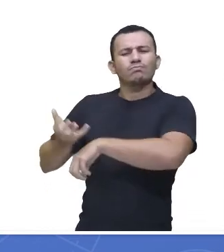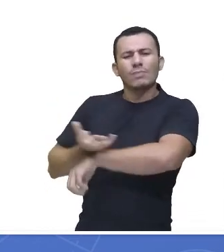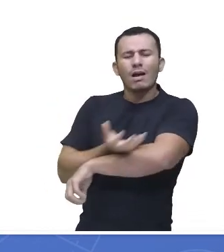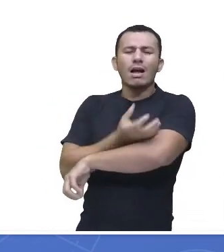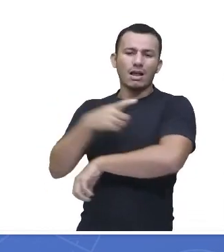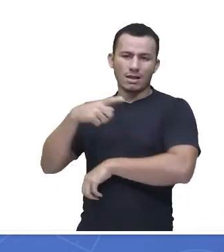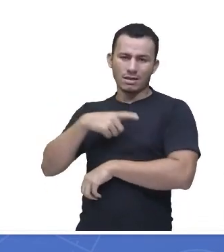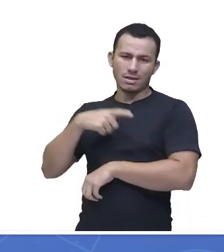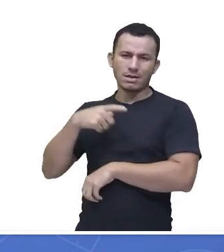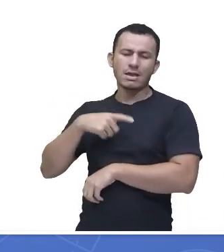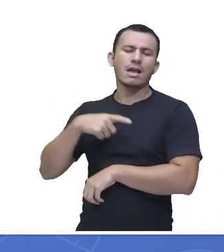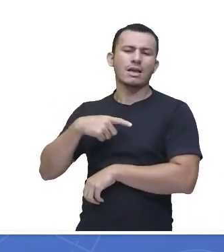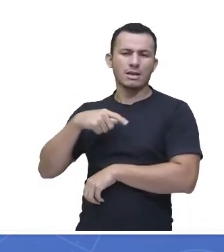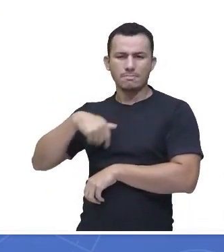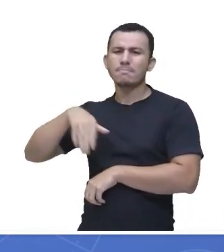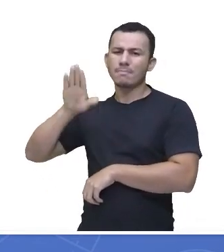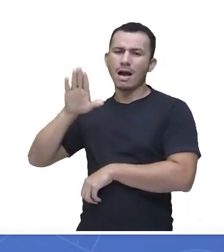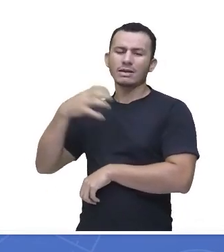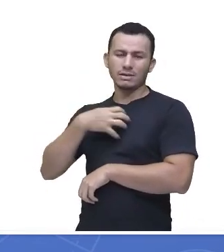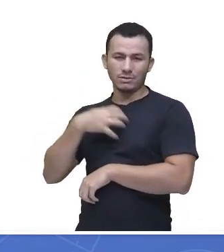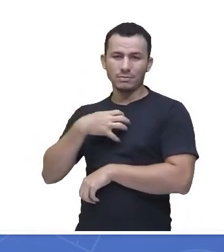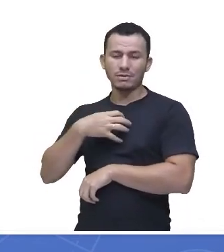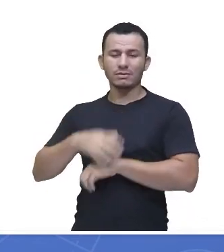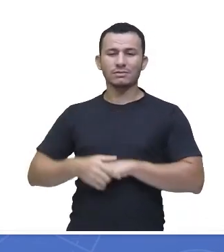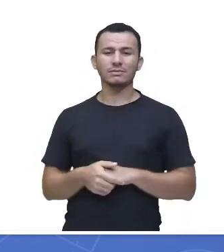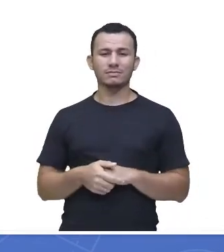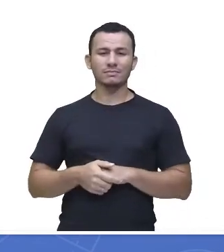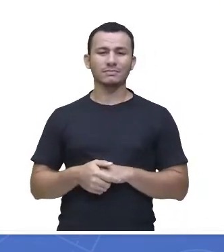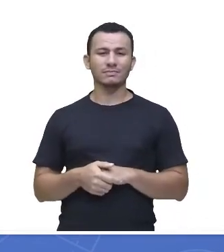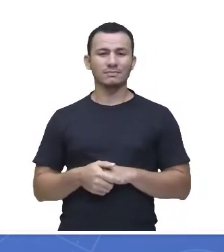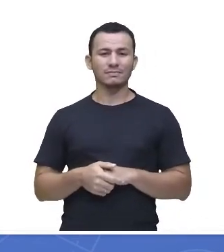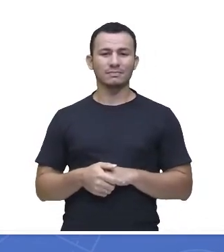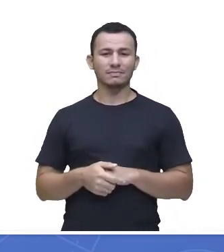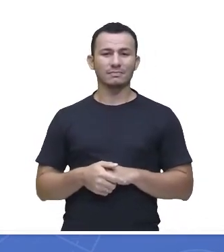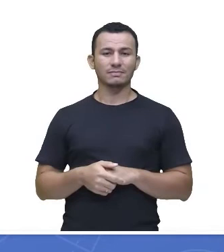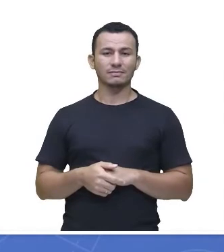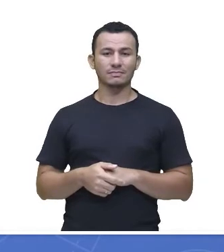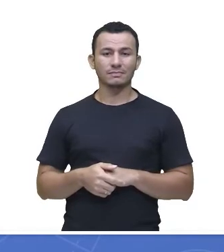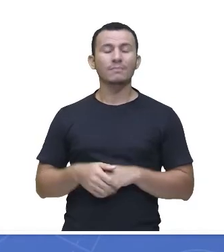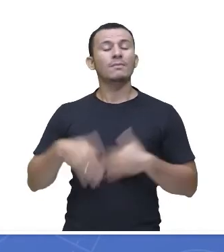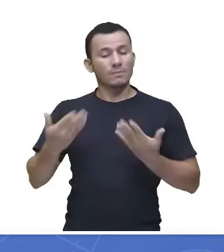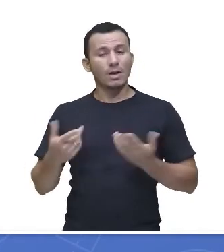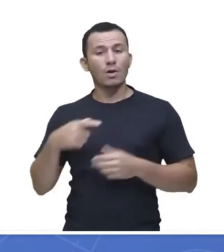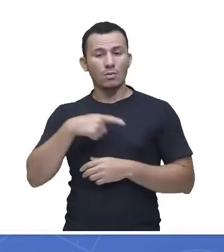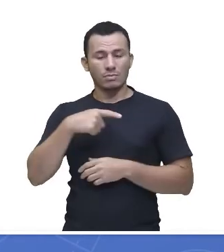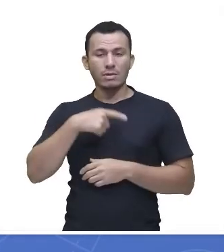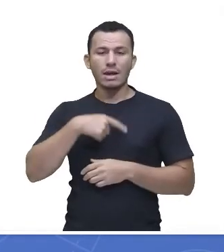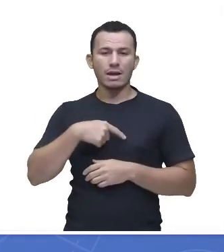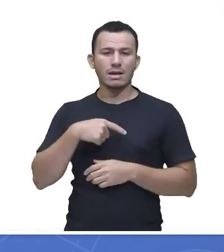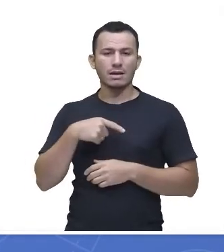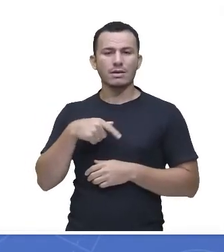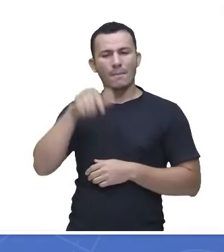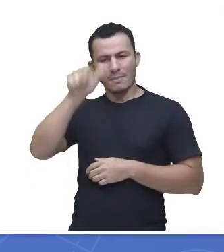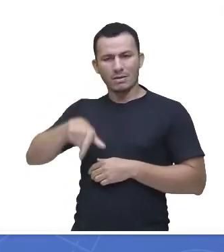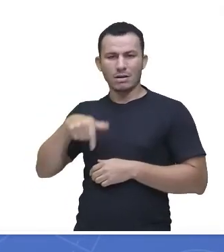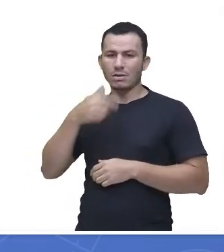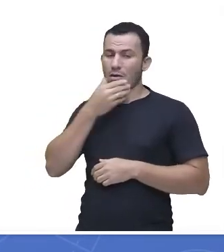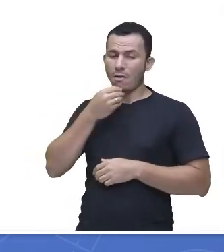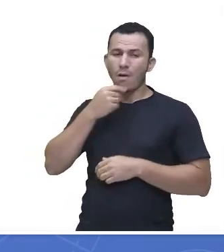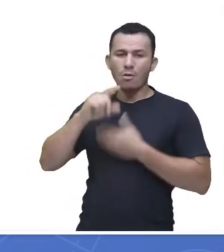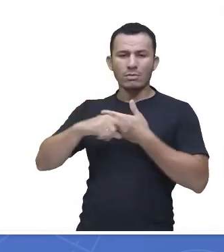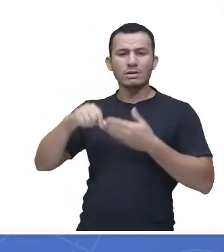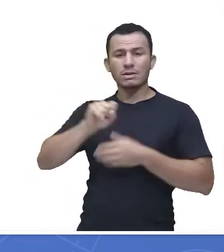né? Lacrimejar piegas, ou seja, muito sentimental. Então, há uma voz masculina aqui, o